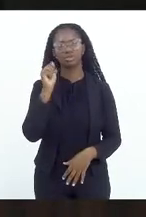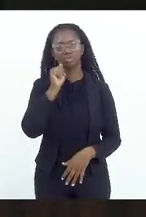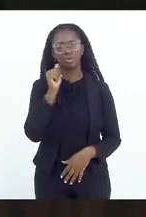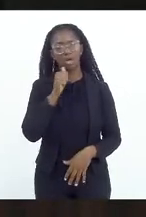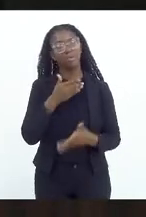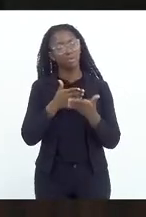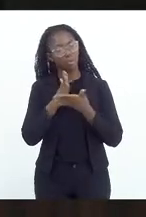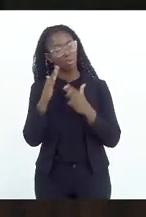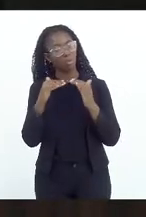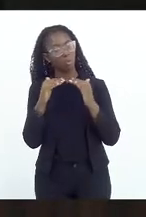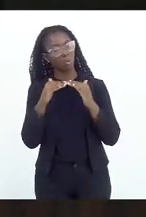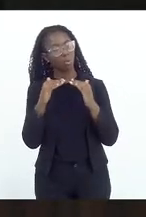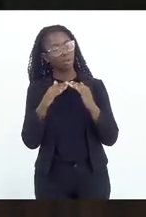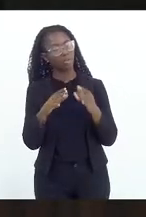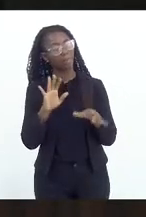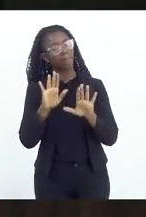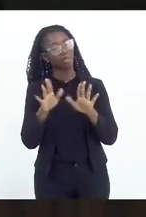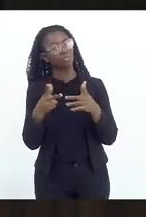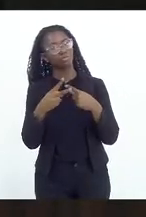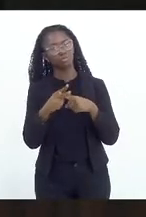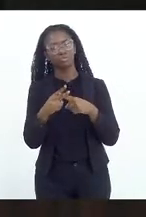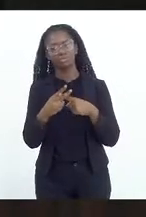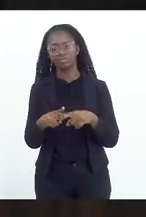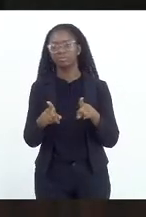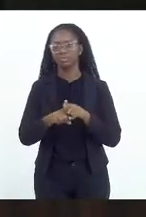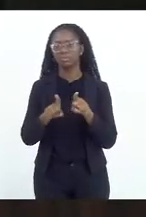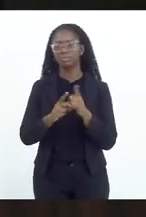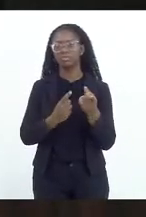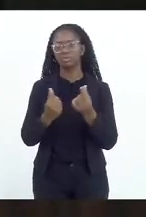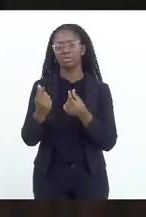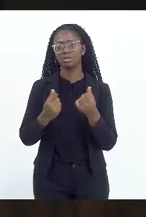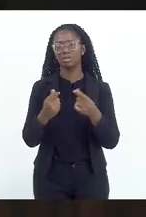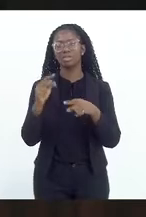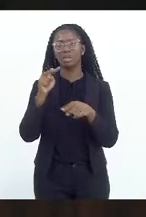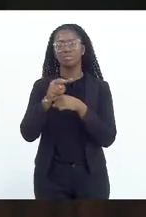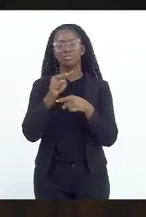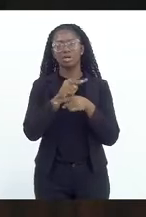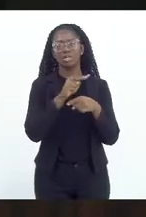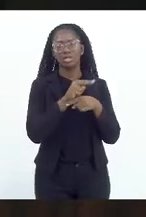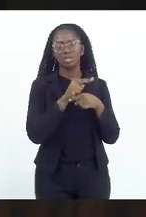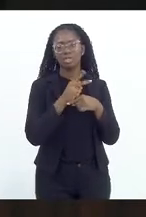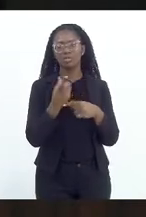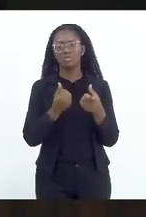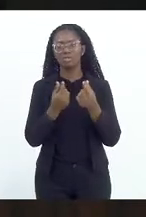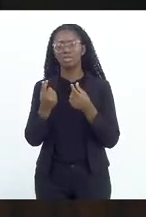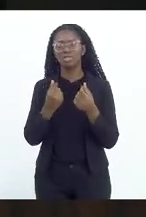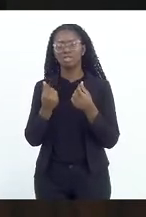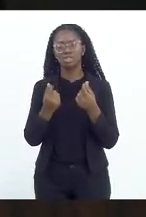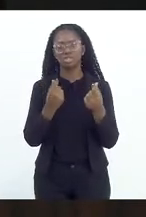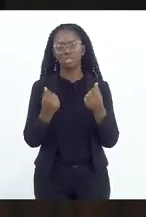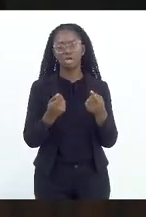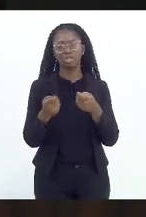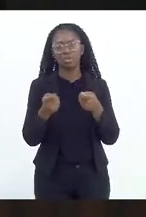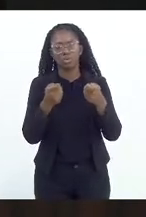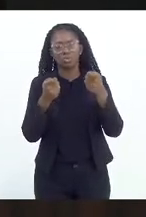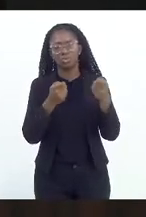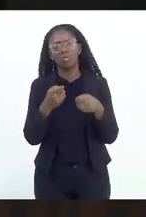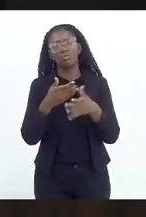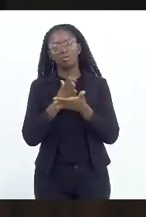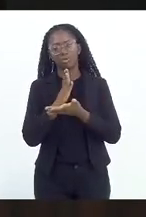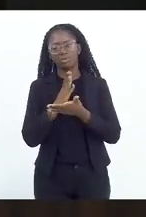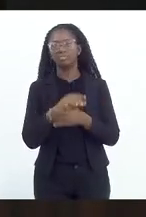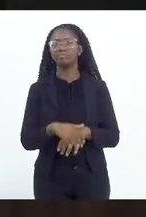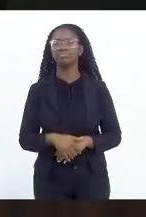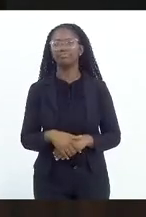emendas e de orçamento, finanças, fiscalização financeira e controle favorável. Relatores, deputados Márcio Pacheco,